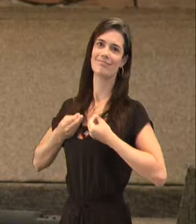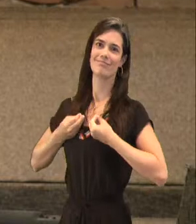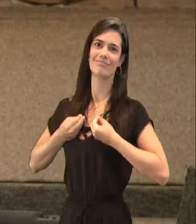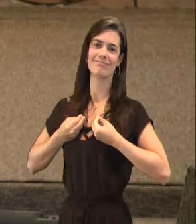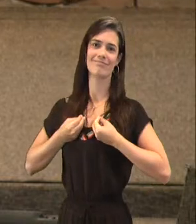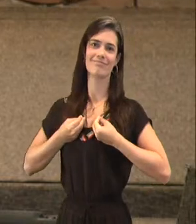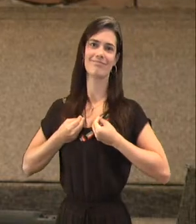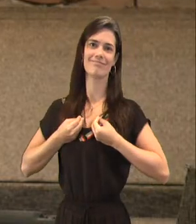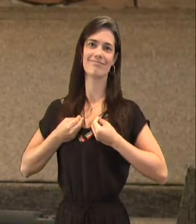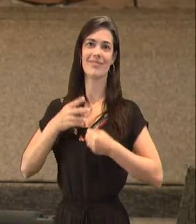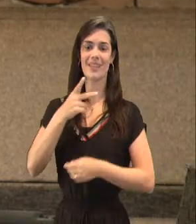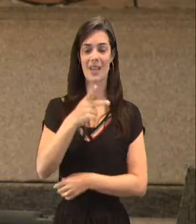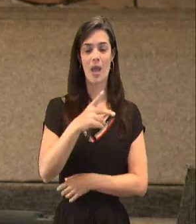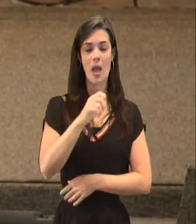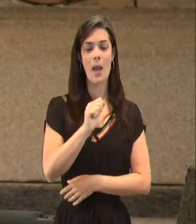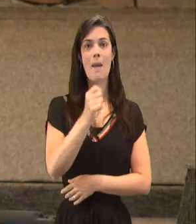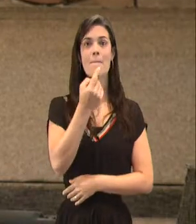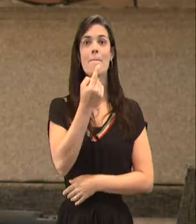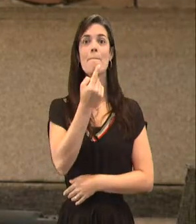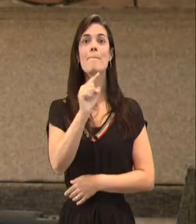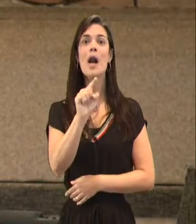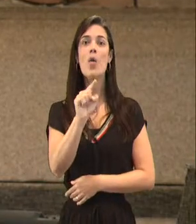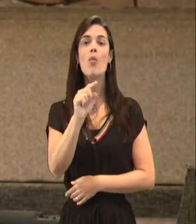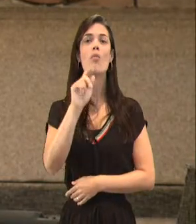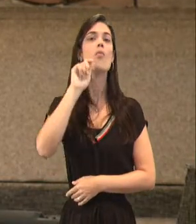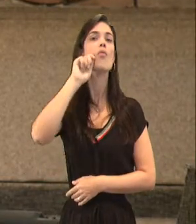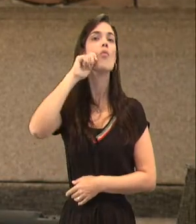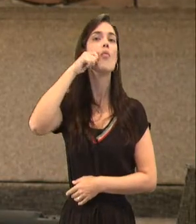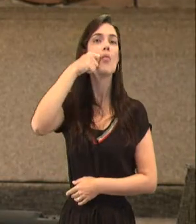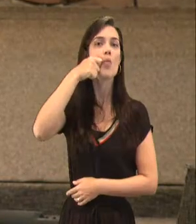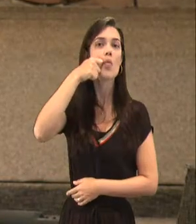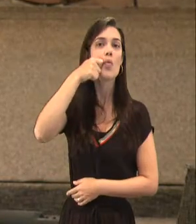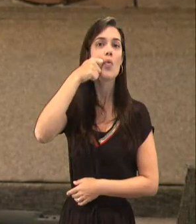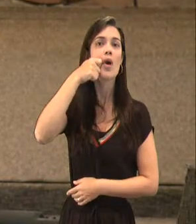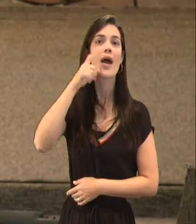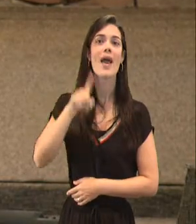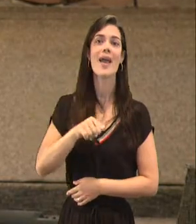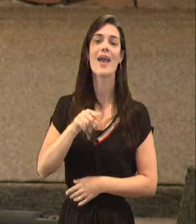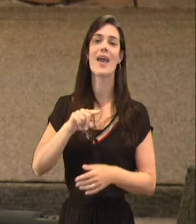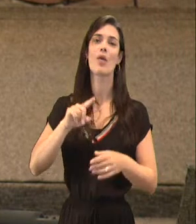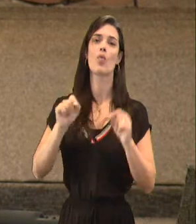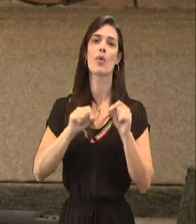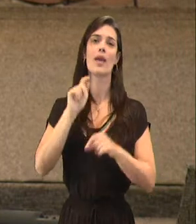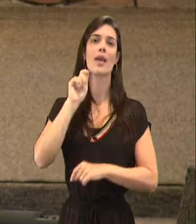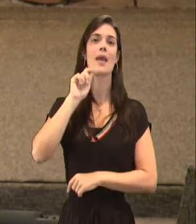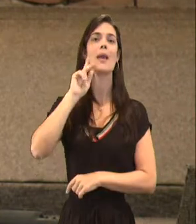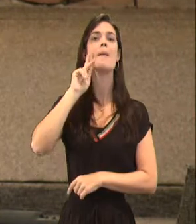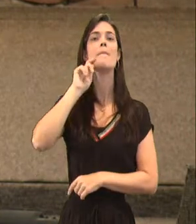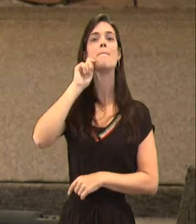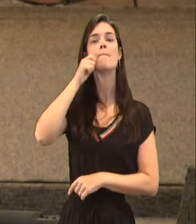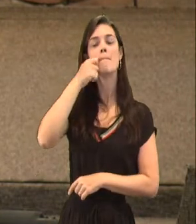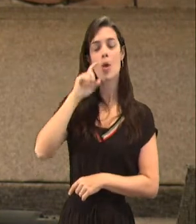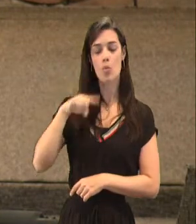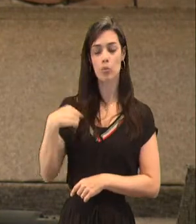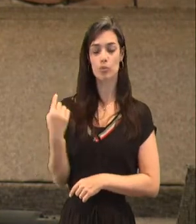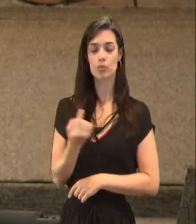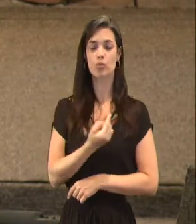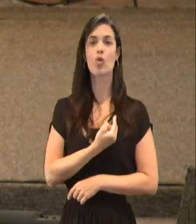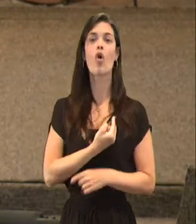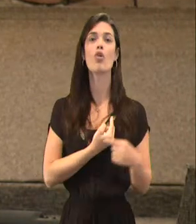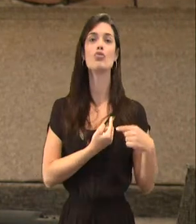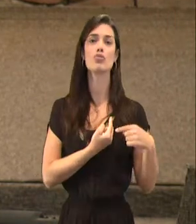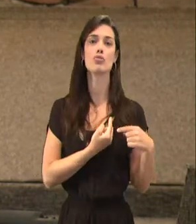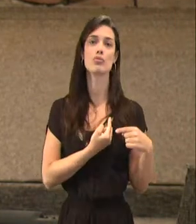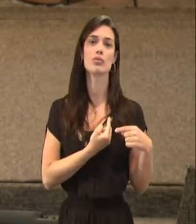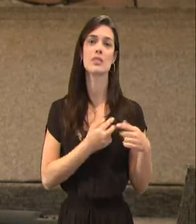a sobriedade das nossas orações, também é o pão nosso. Aqui nós aprendemos sobre